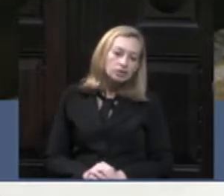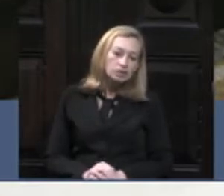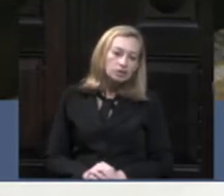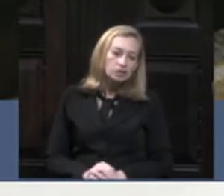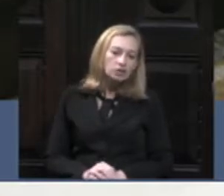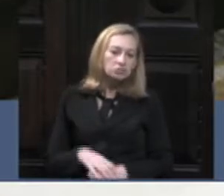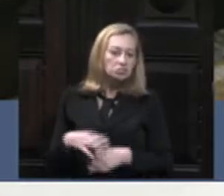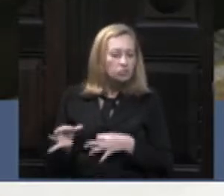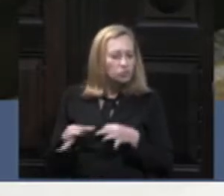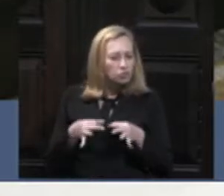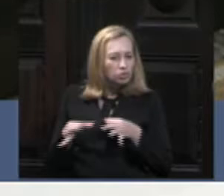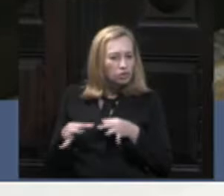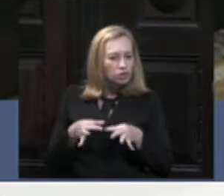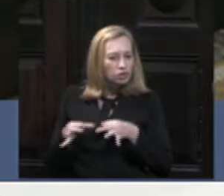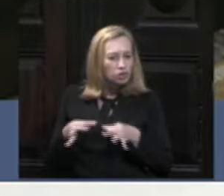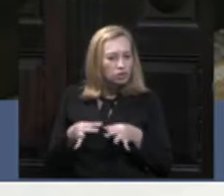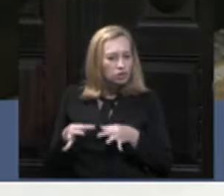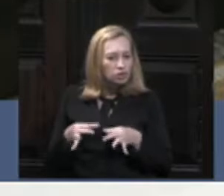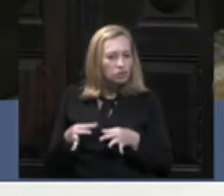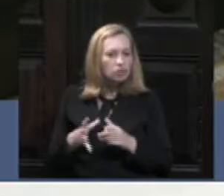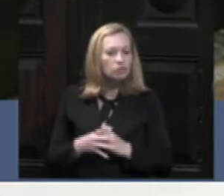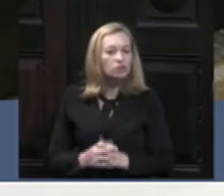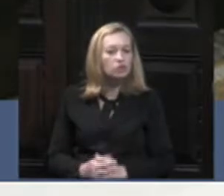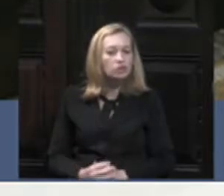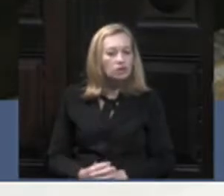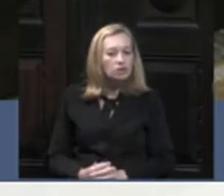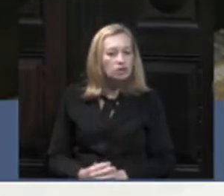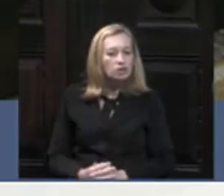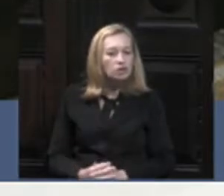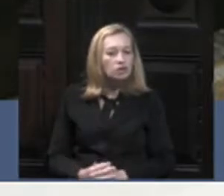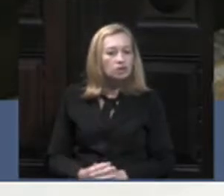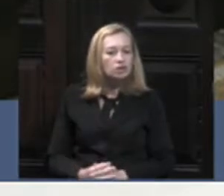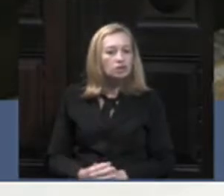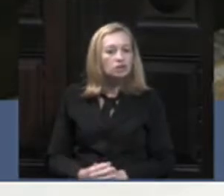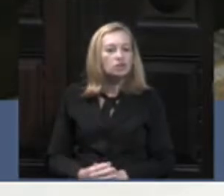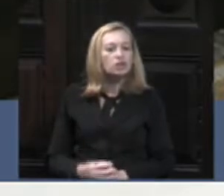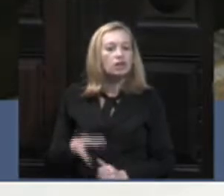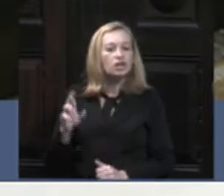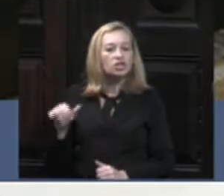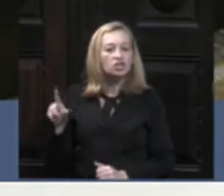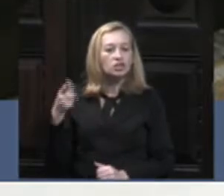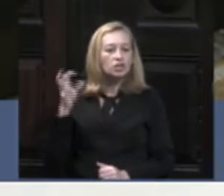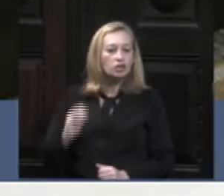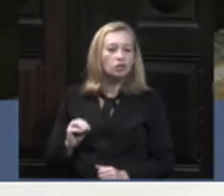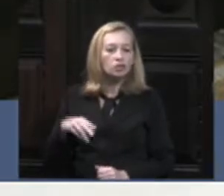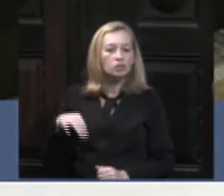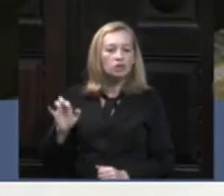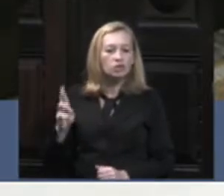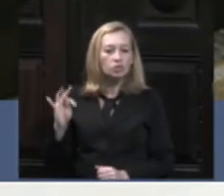no projeto de governança da região metropolitana,